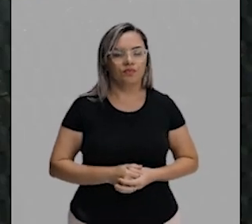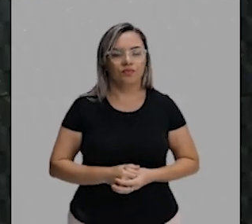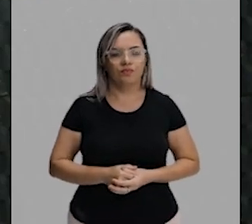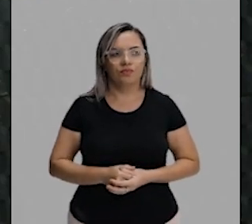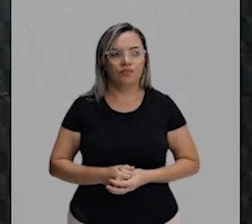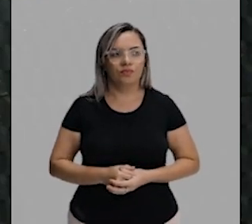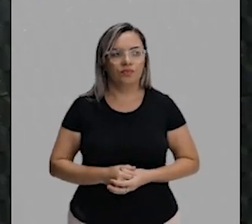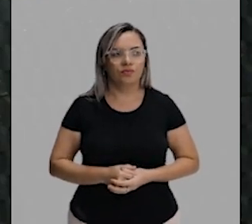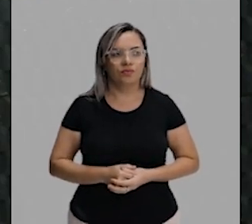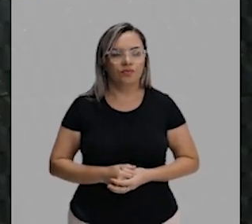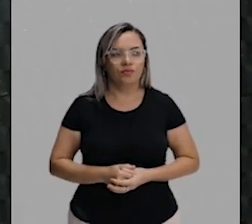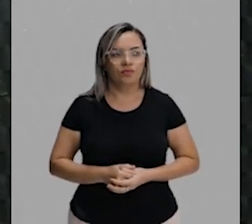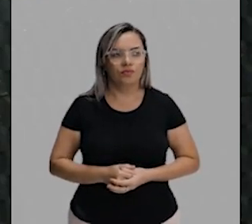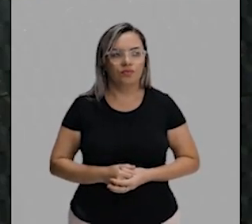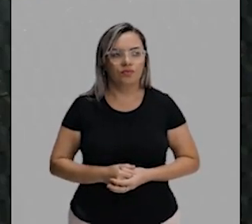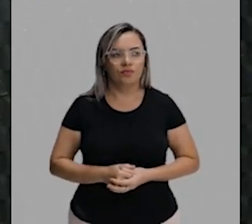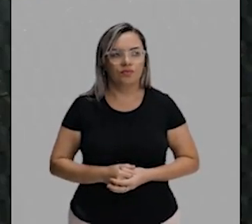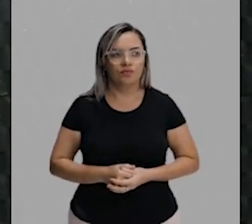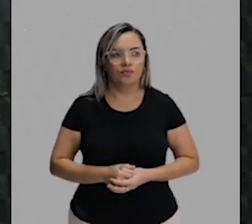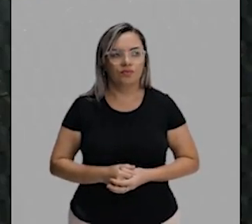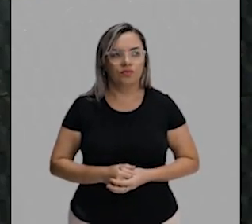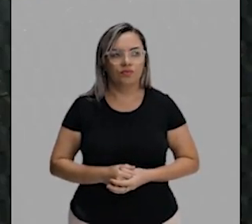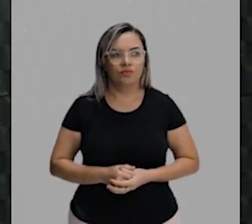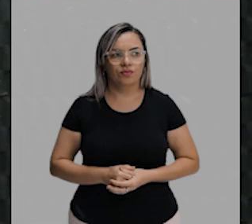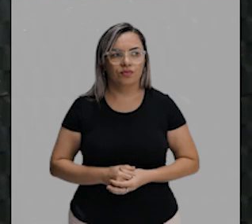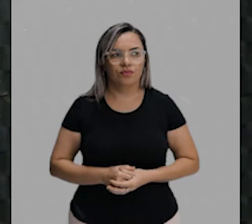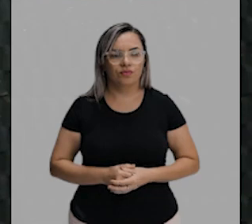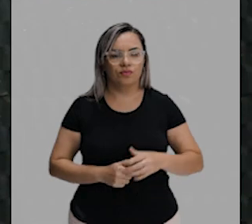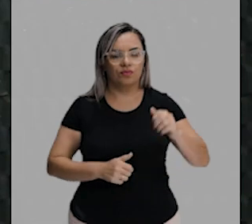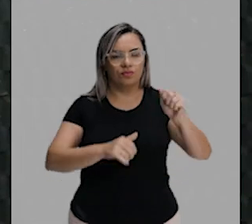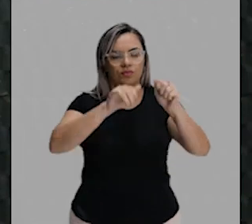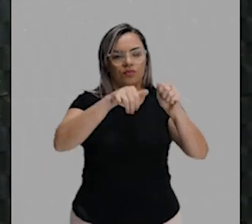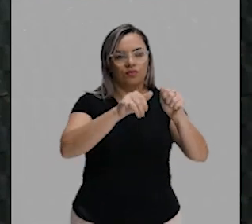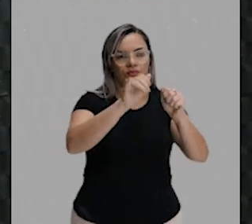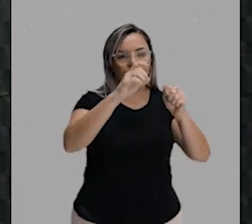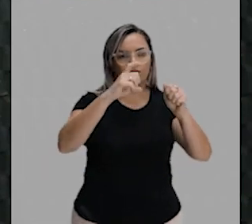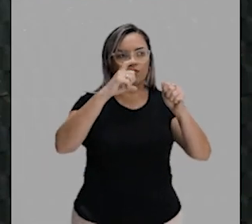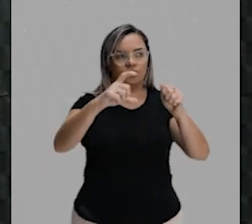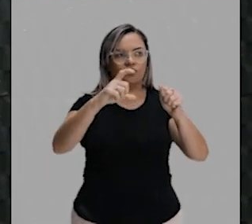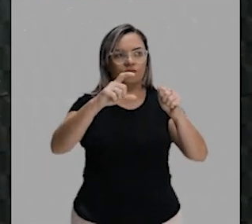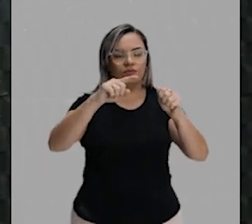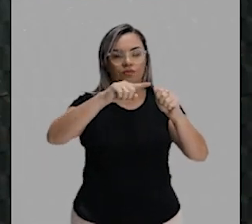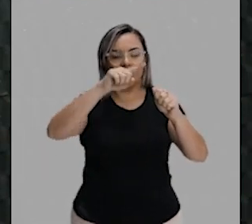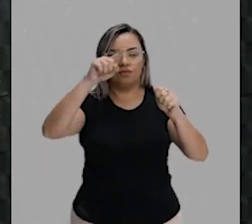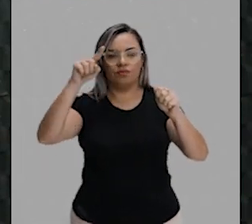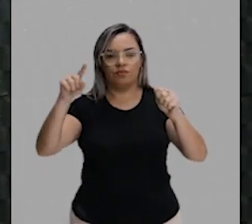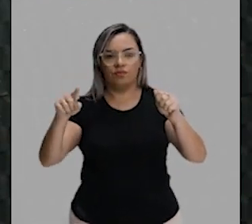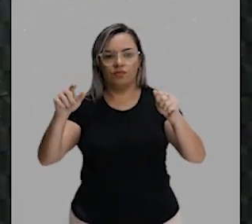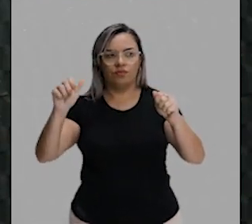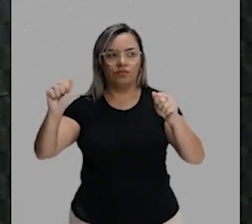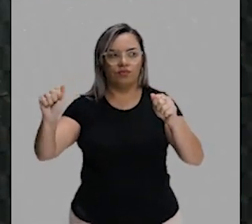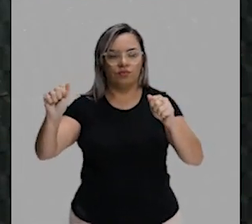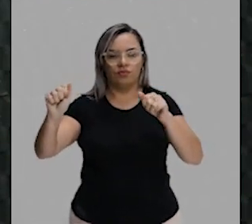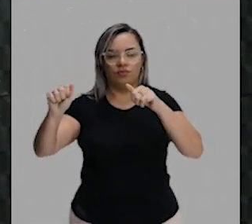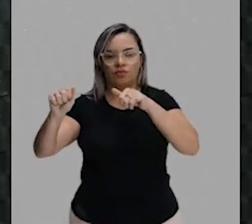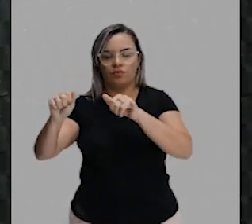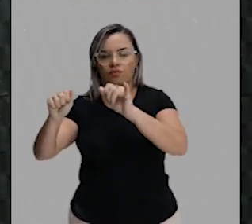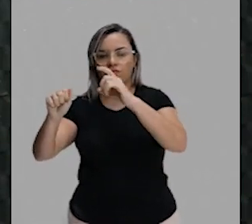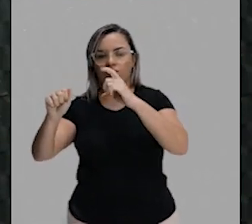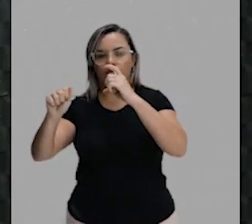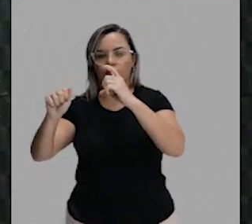eu vou juntar este segundo aqui com este segundo aqui. Ficou AY,